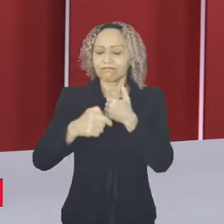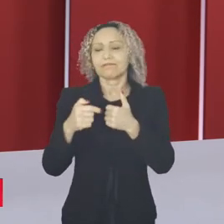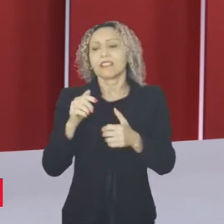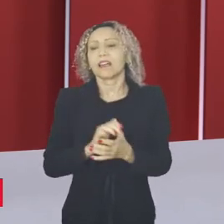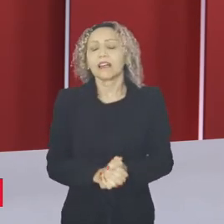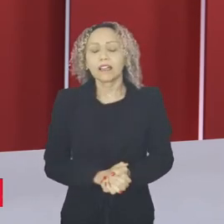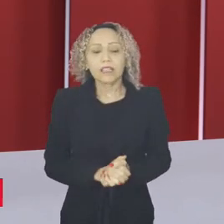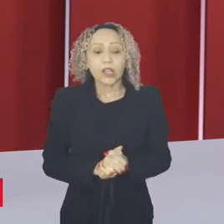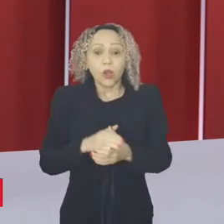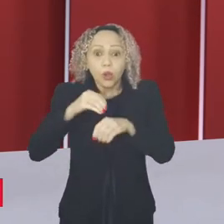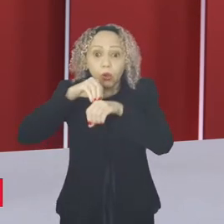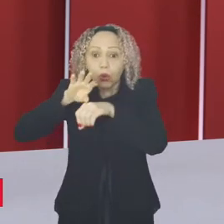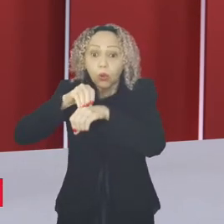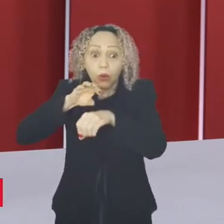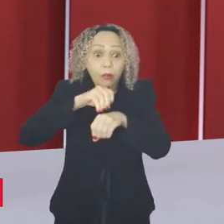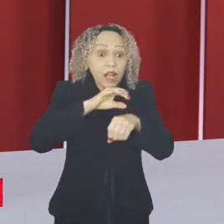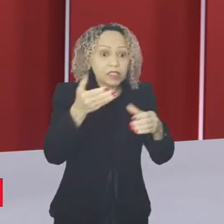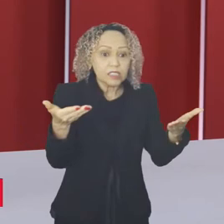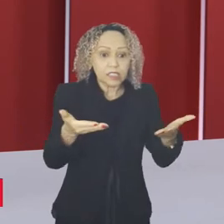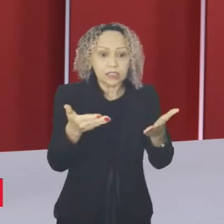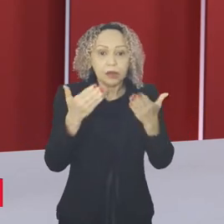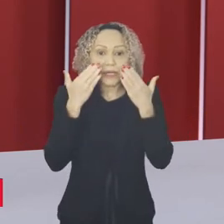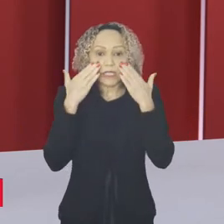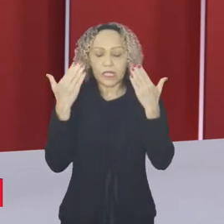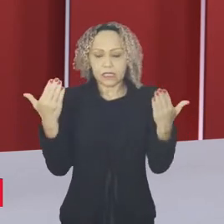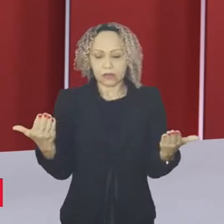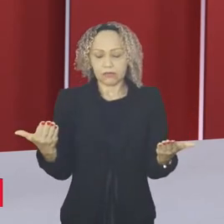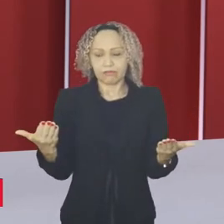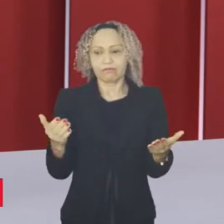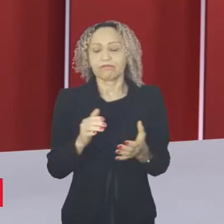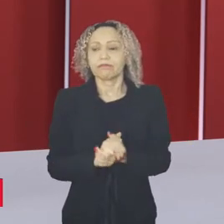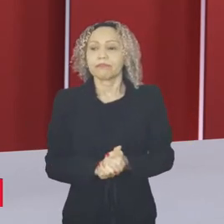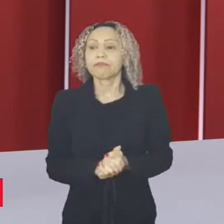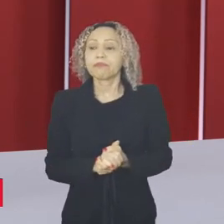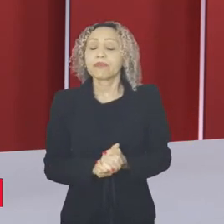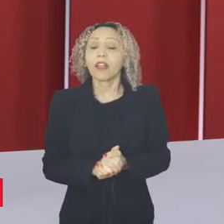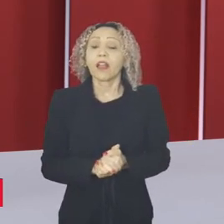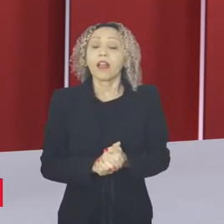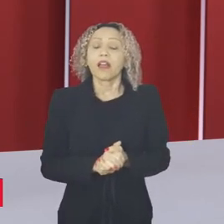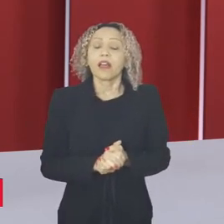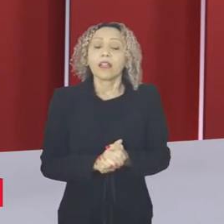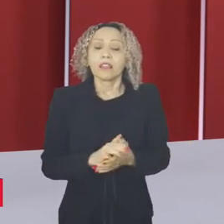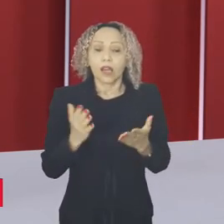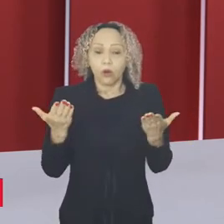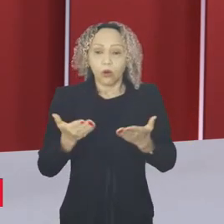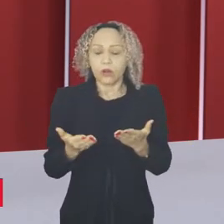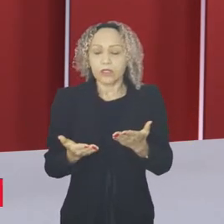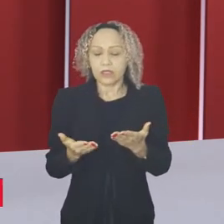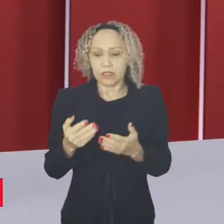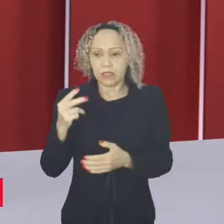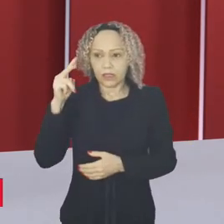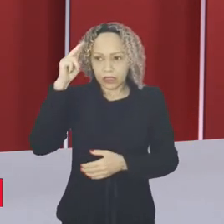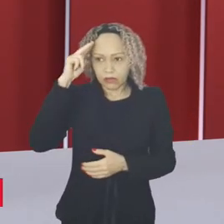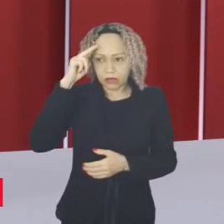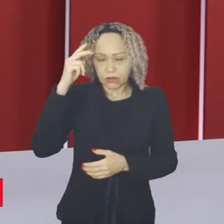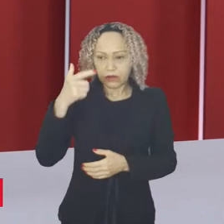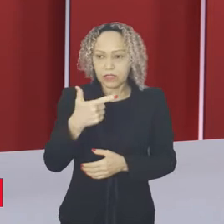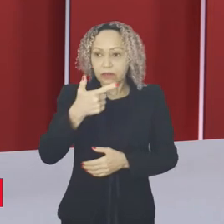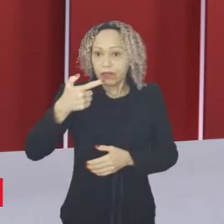e compartilhe a edição de hoje com seus contatos. Vamos conversar nessa segunda-feira, 27 de março, esse